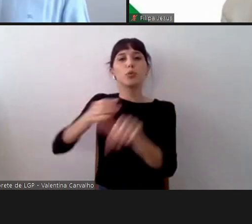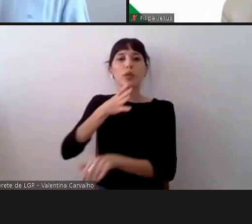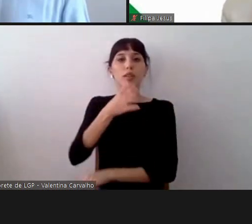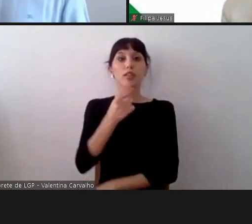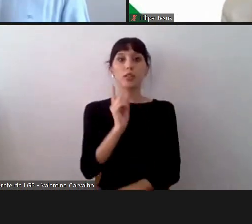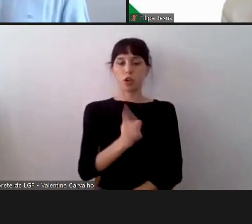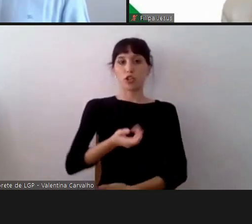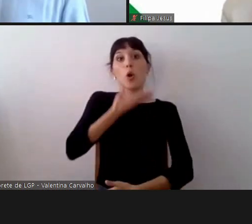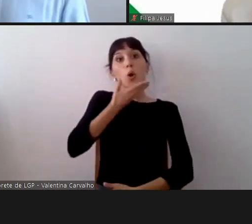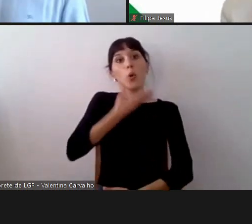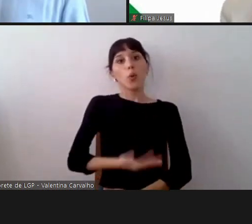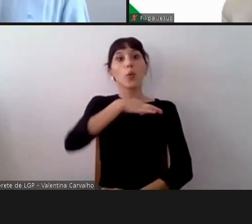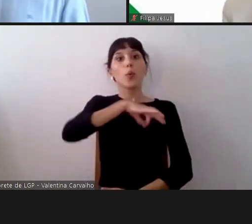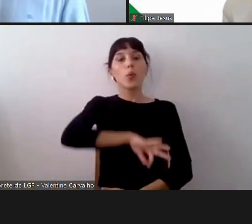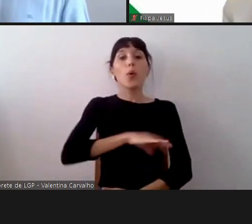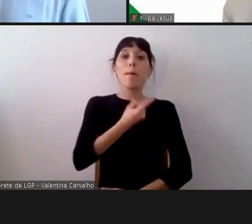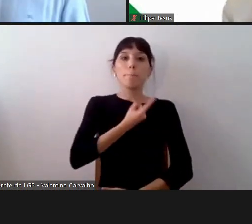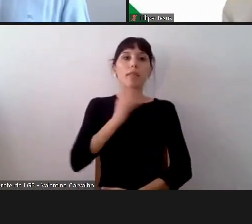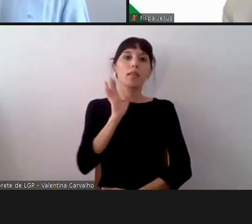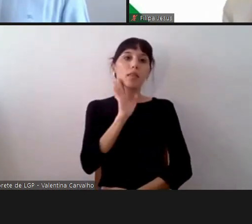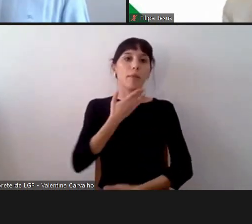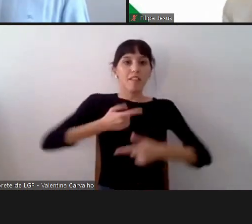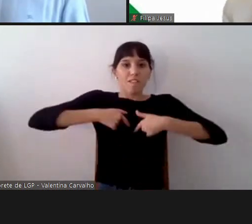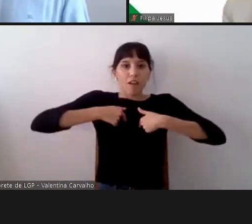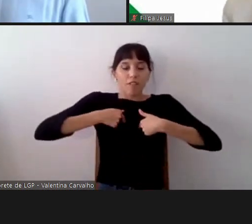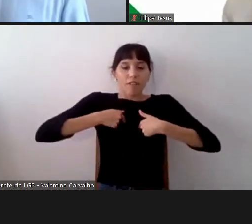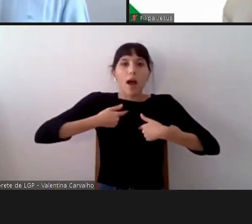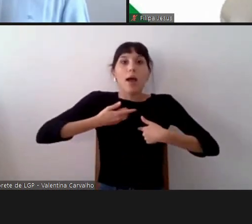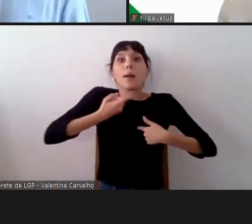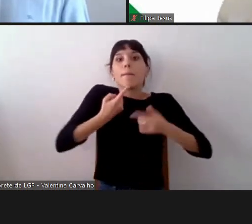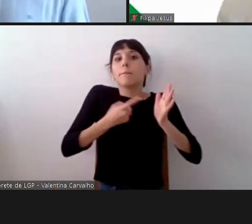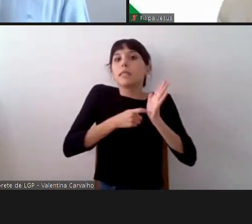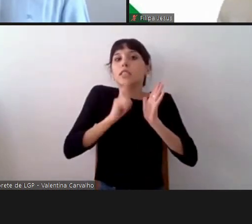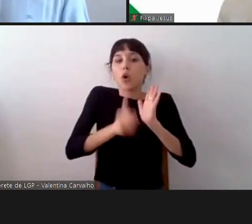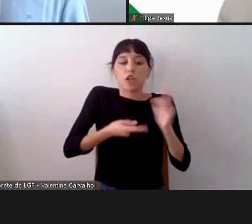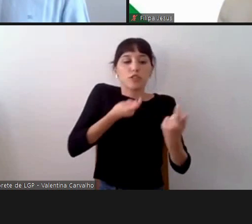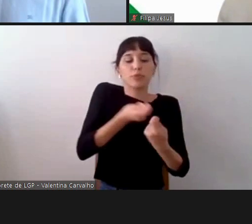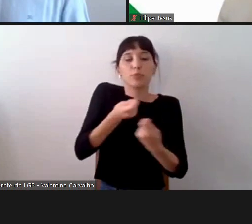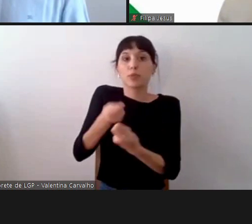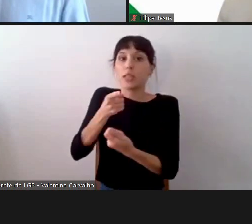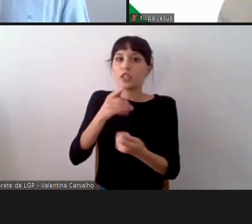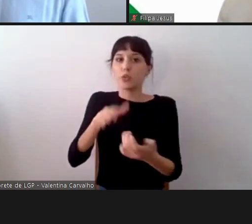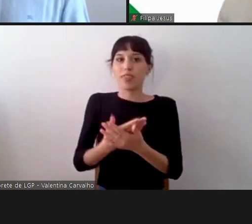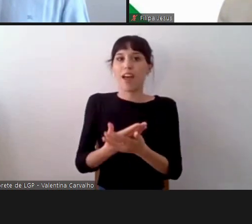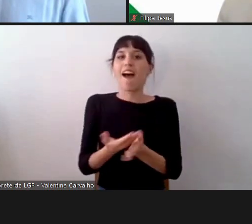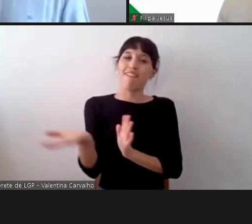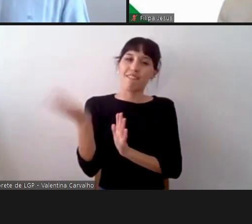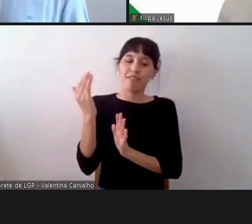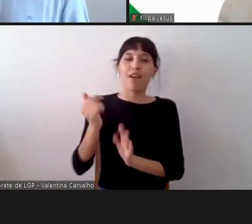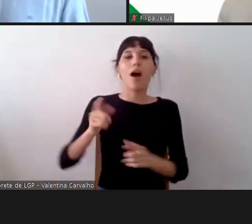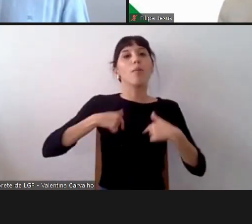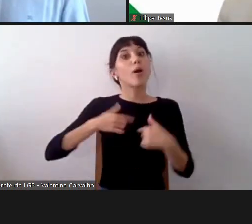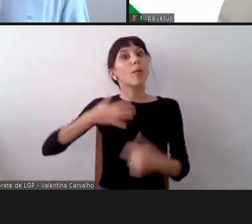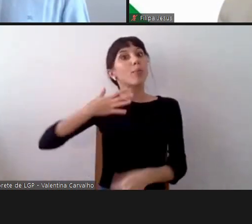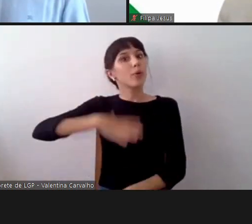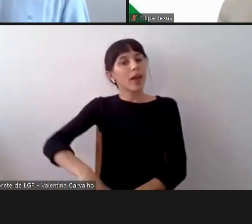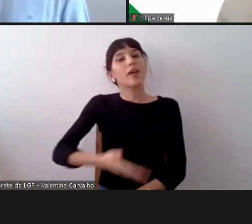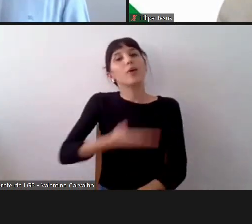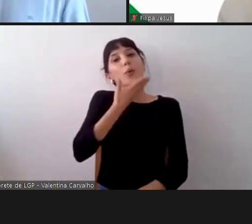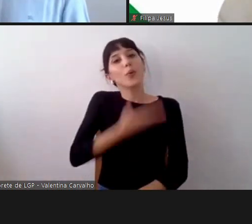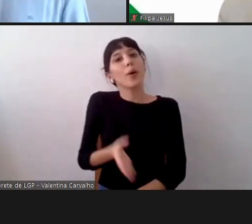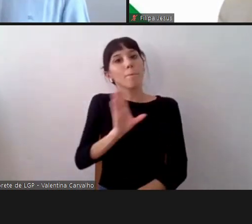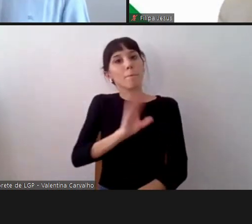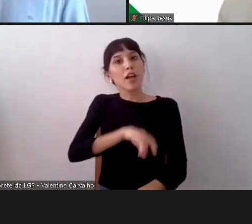é personalizada. Creio que é um grande incentivo para todos aqueles que querem saber mais e não